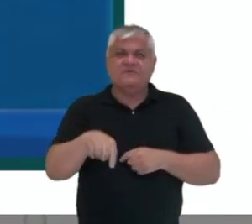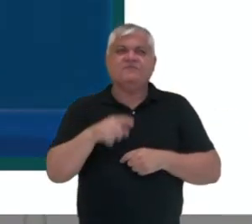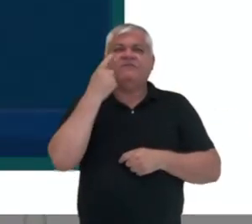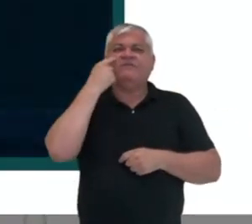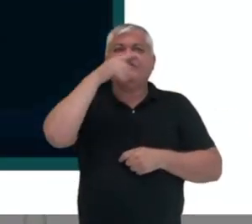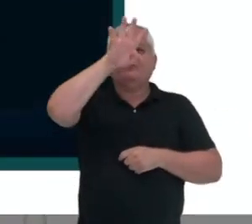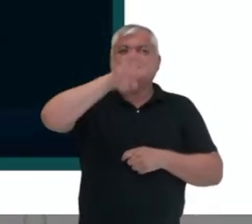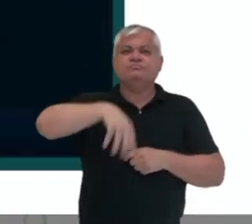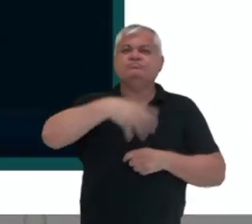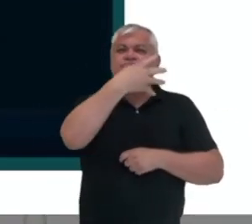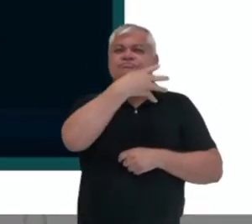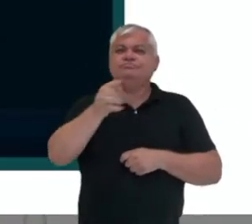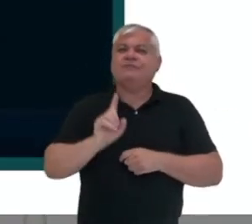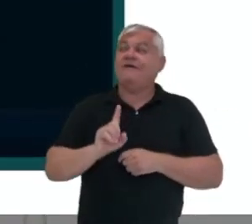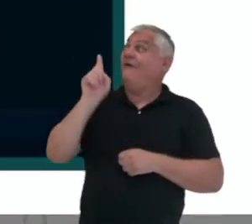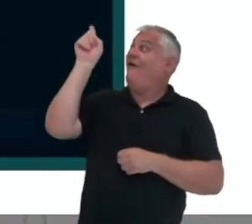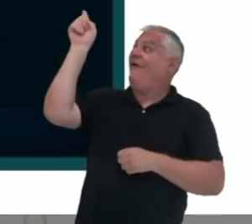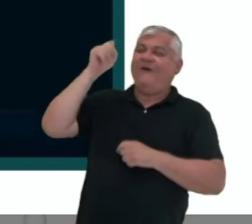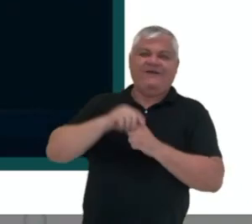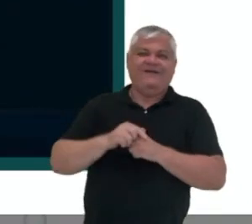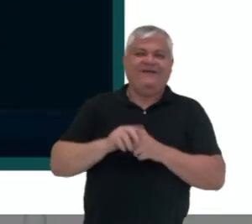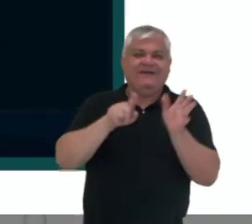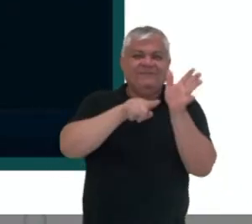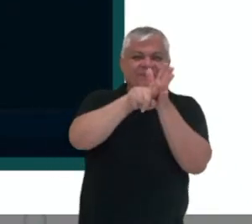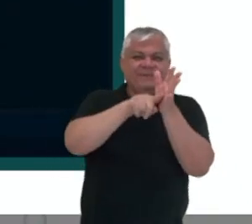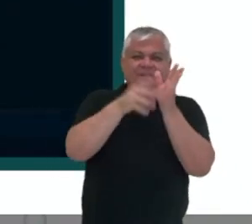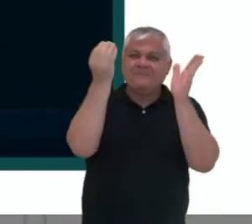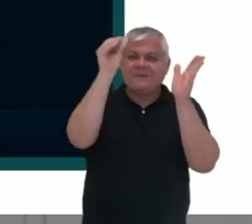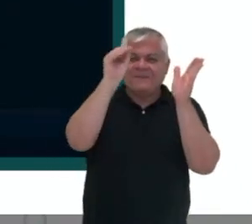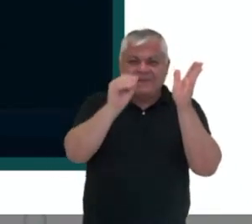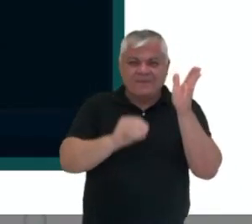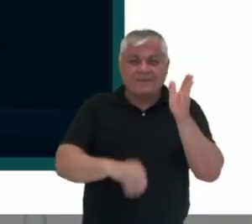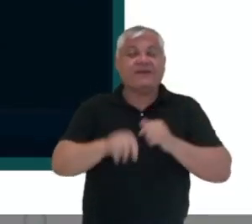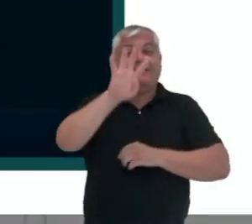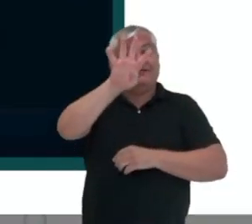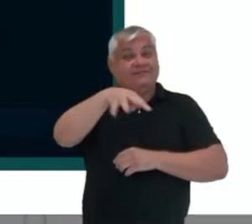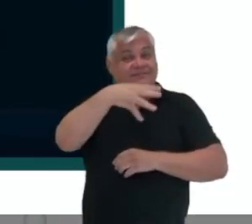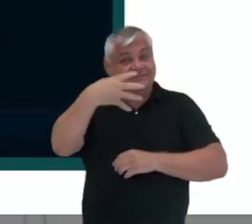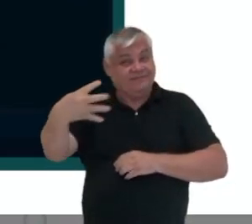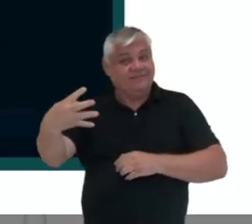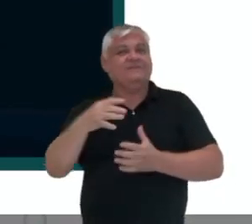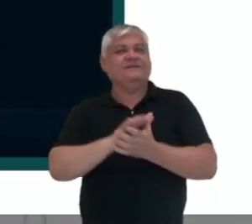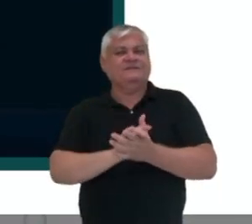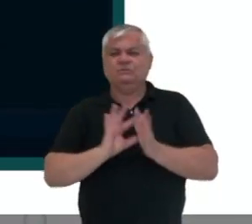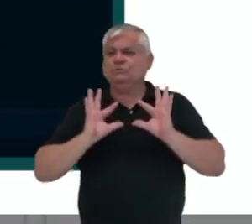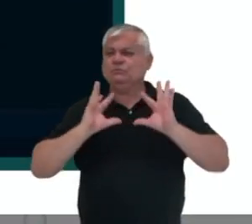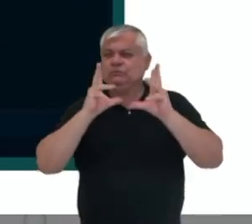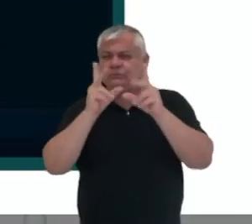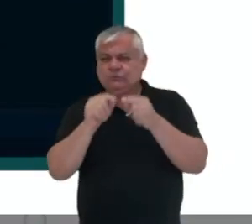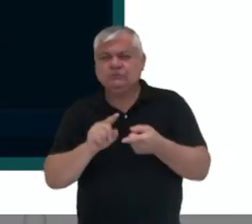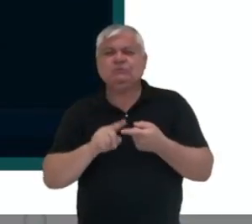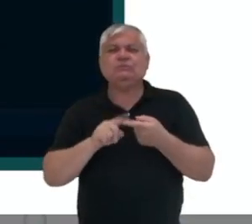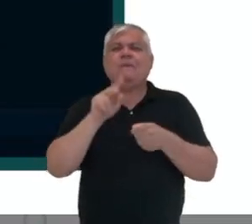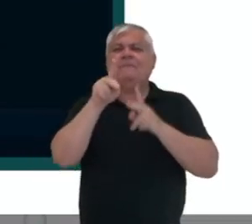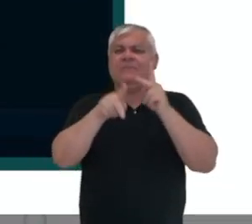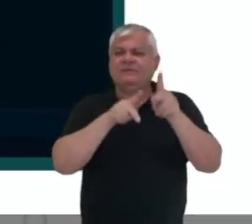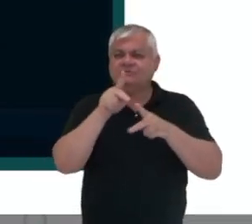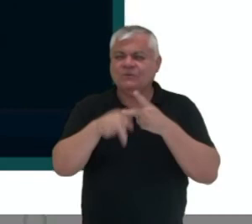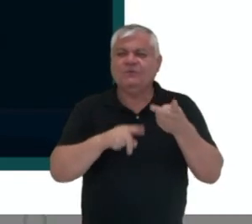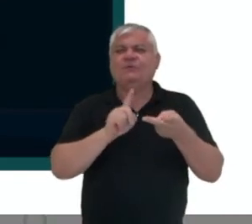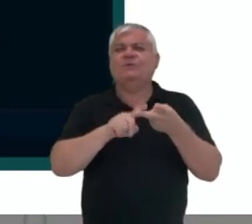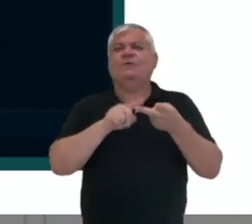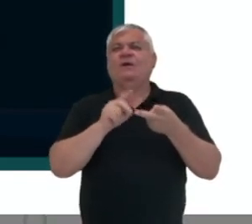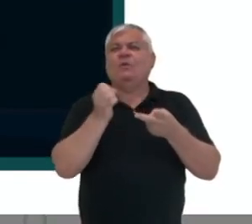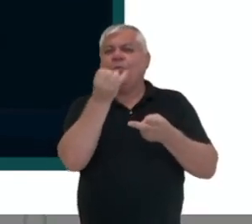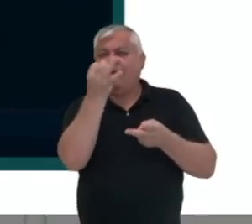vai mostrar as pesquisas que chegaram em forma de uma tabela, tá? Então ali, ó, tem todos os dados, as pessoas que responderam,